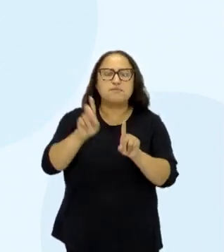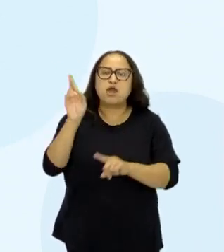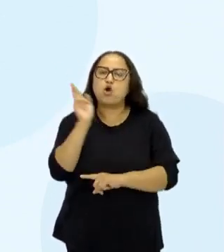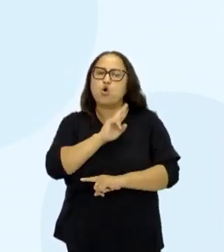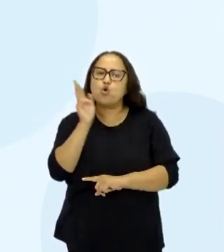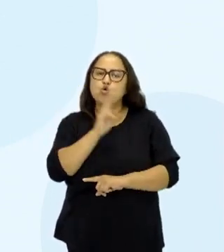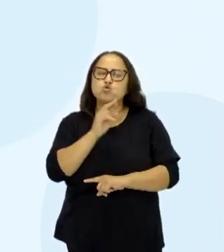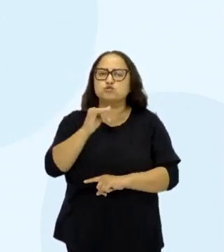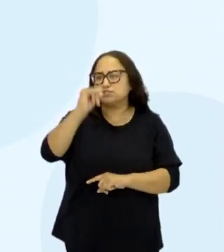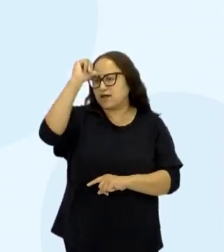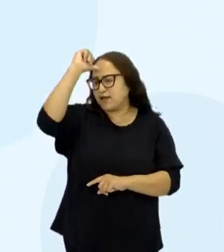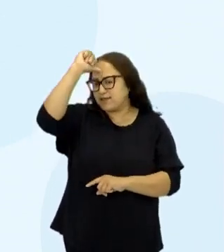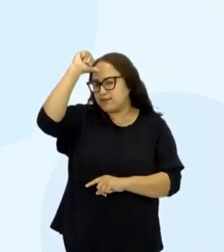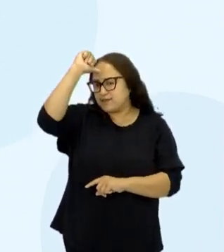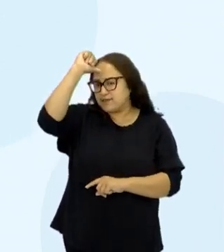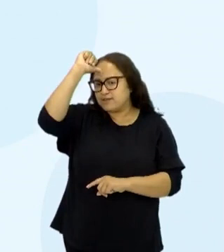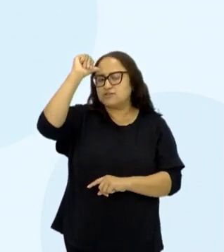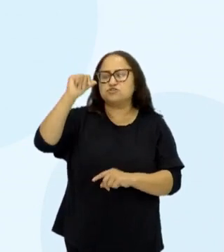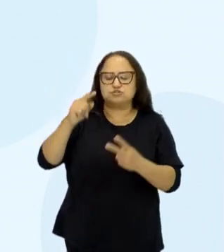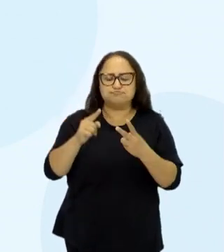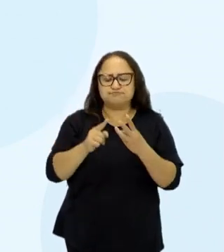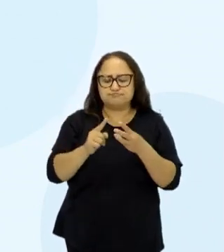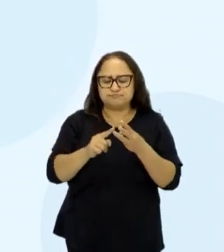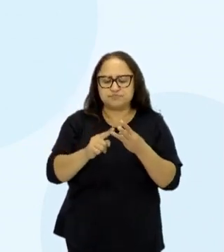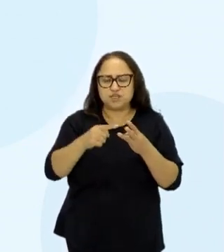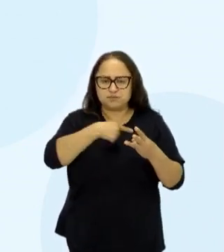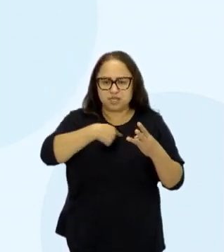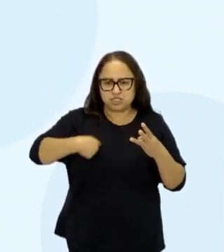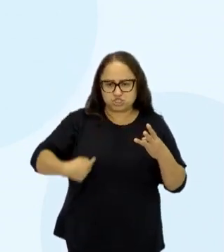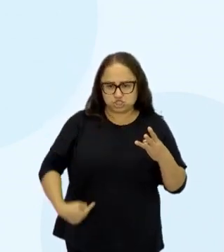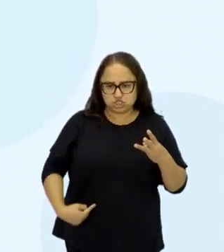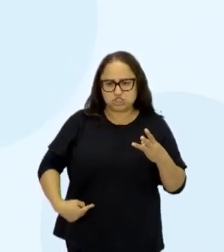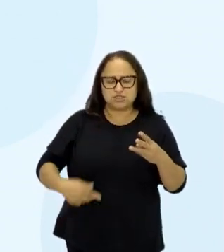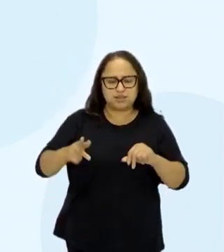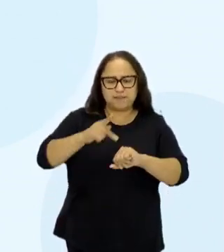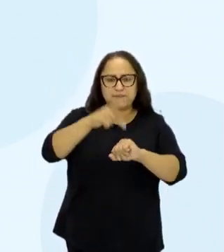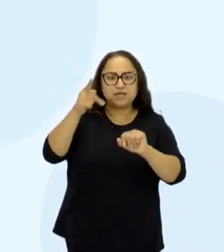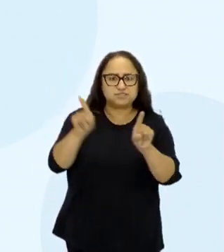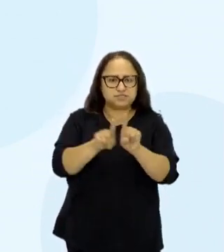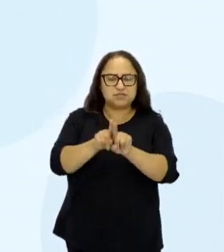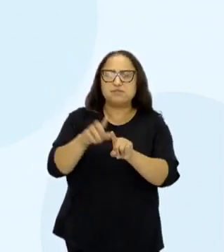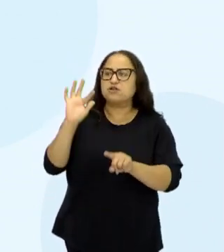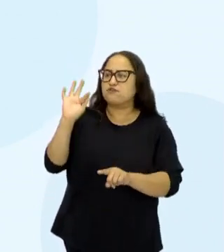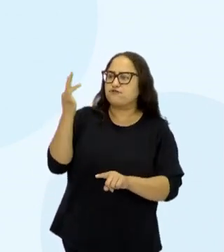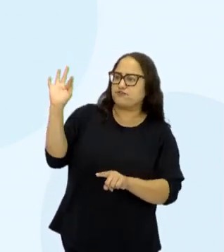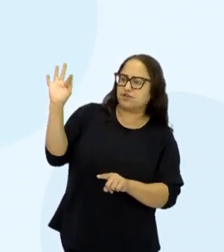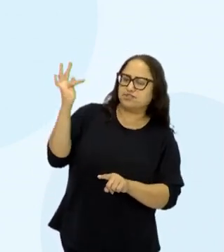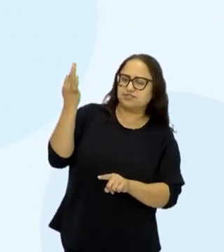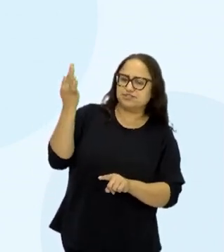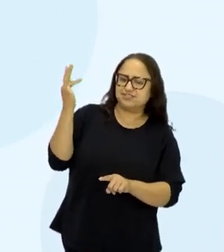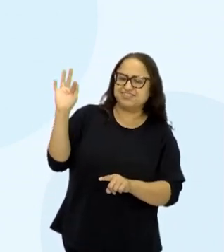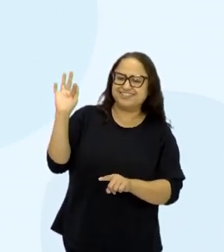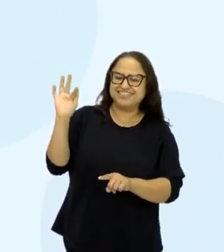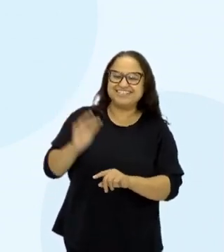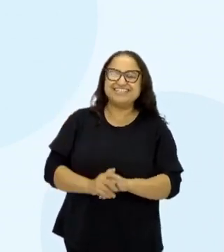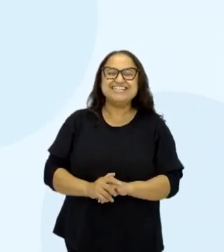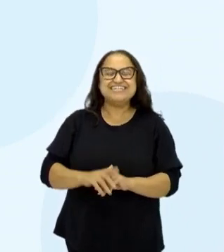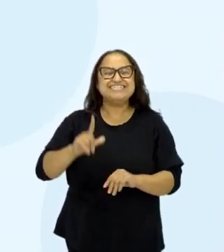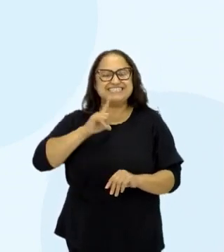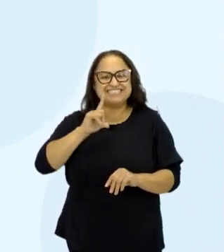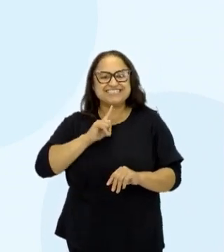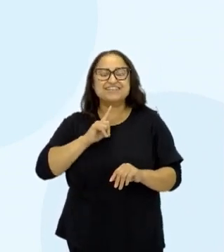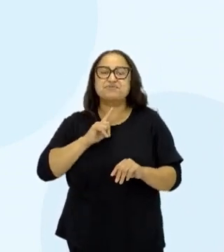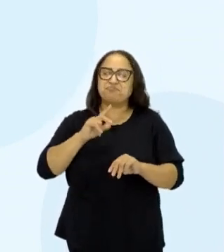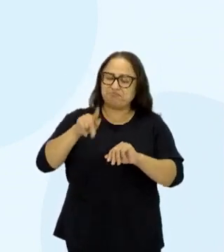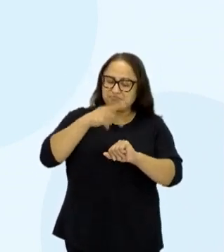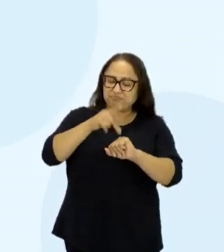a Índia, nós temos a China, né? Países como também a França. Então são países aí que nós consideramos aqueles países que